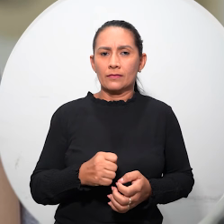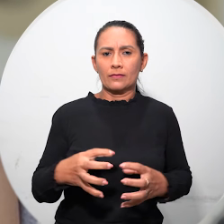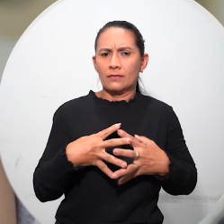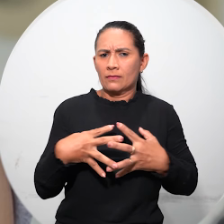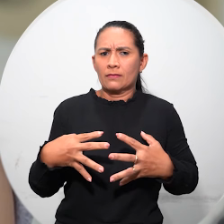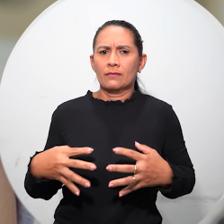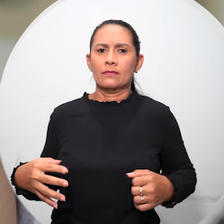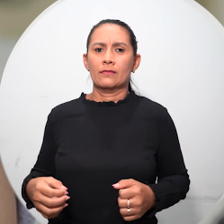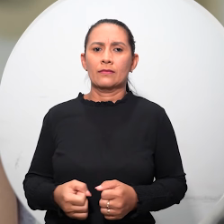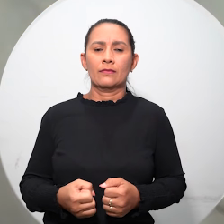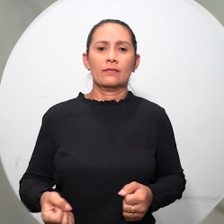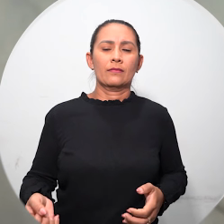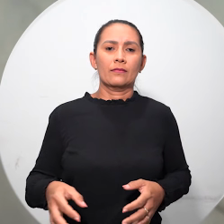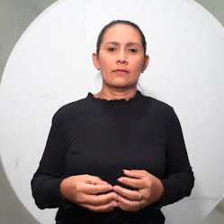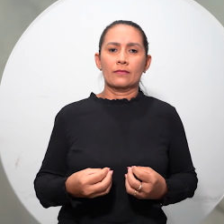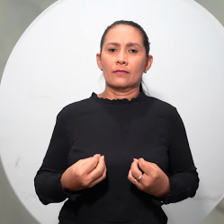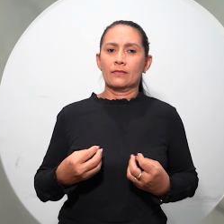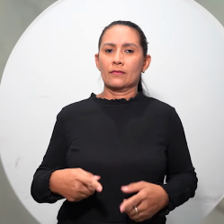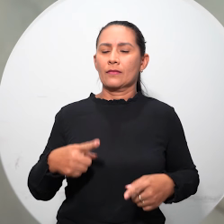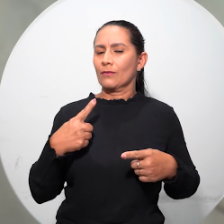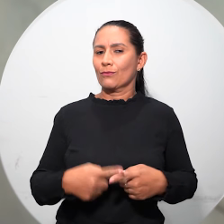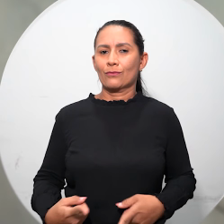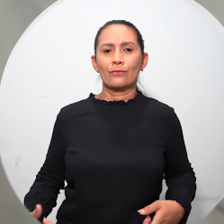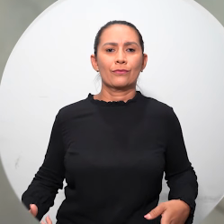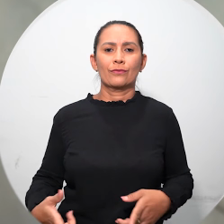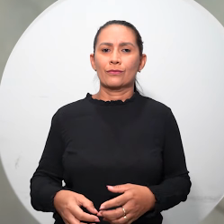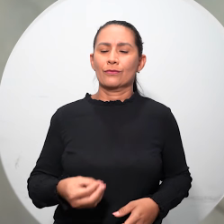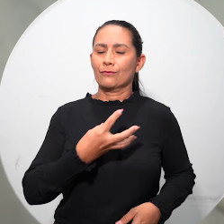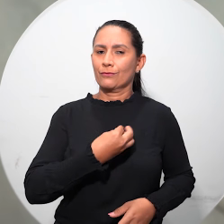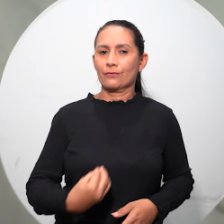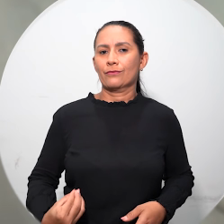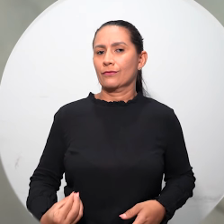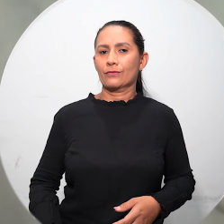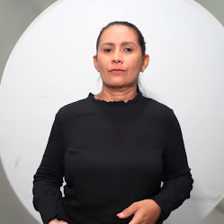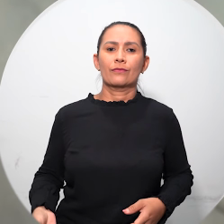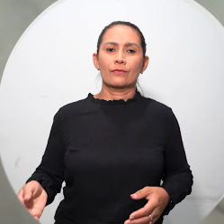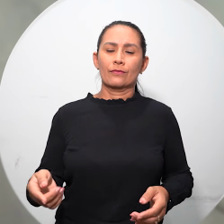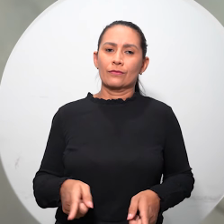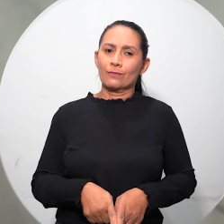bom, aí eu não tenho que me queixar, mas foi maravilhoso mesmo. Cinema, boate, tudo.